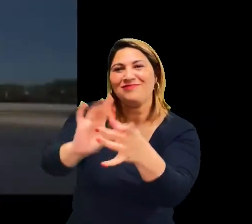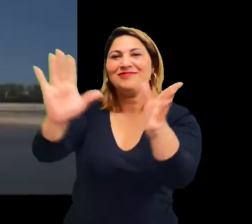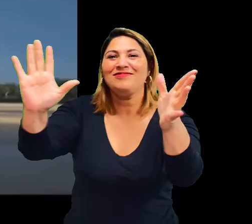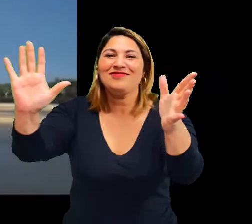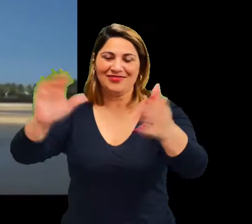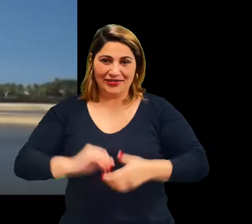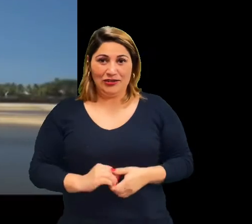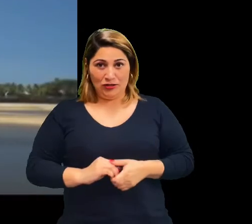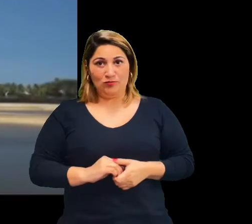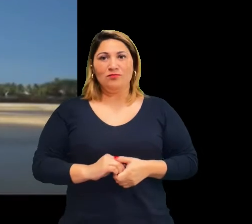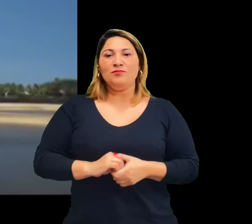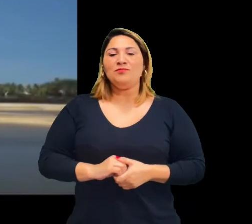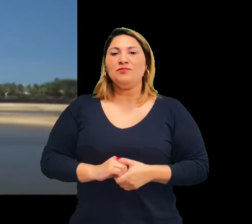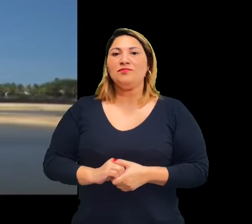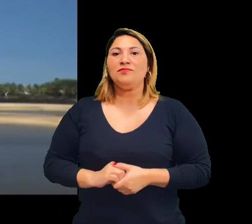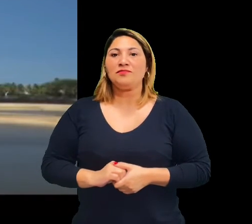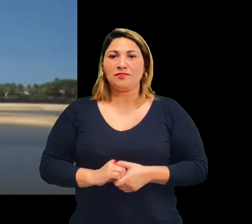voar.